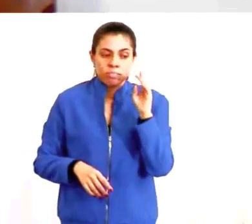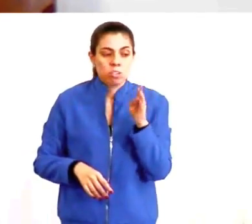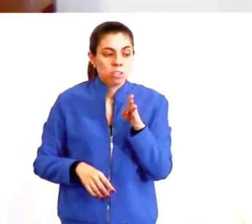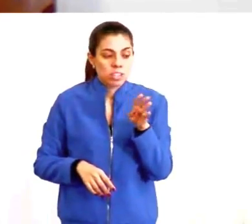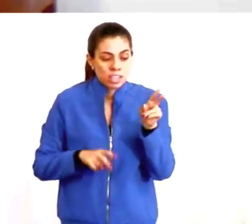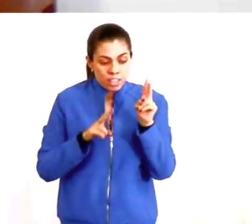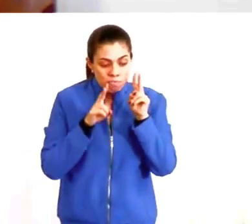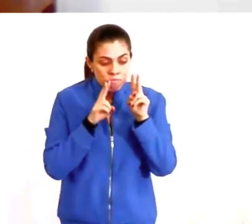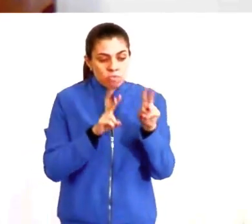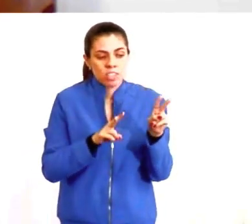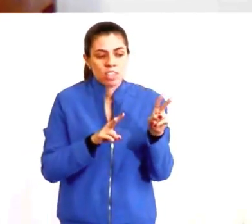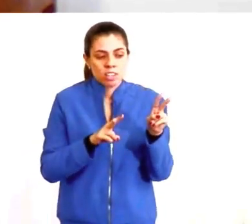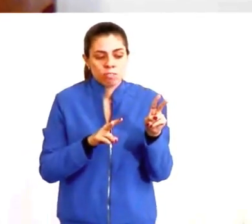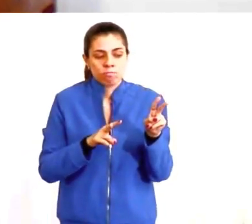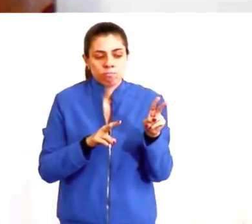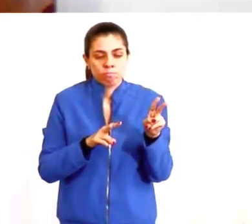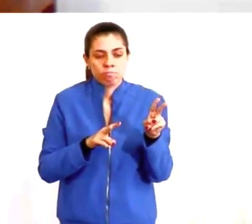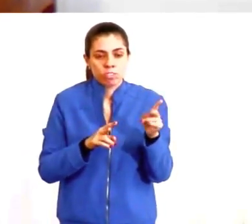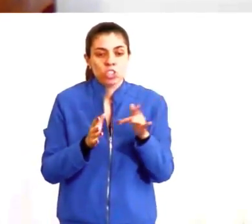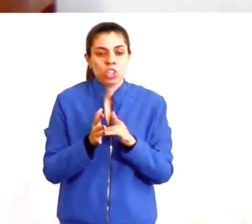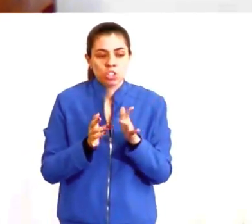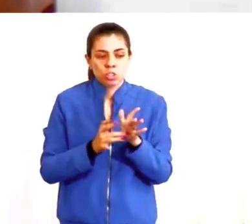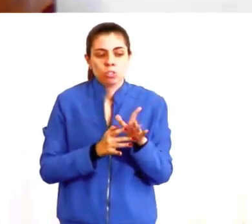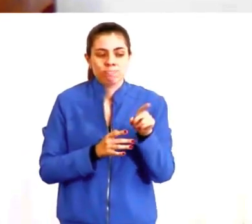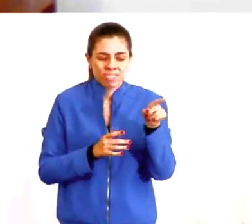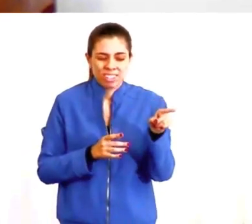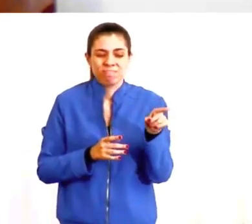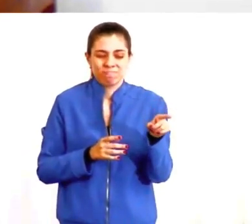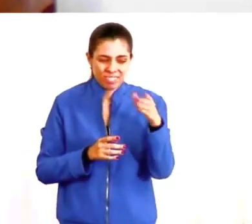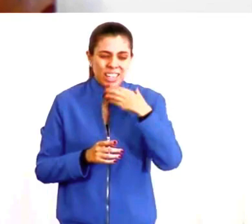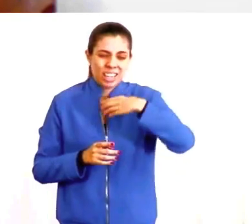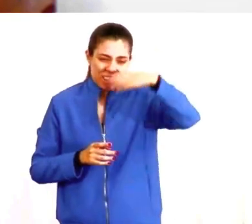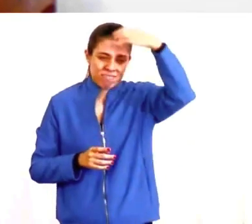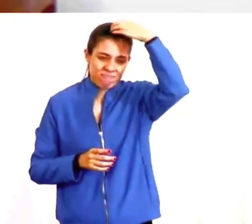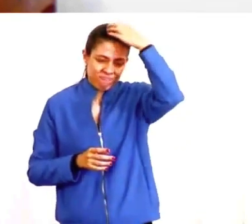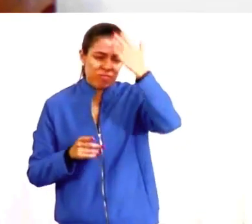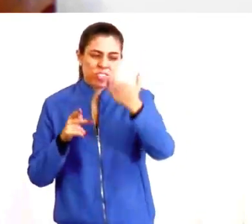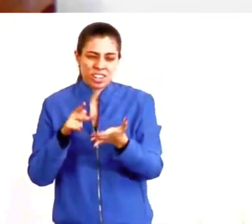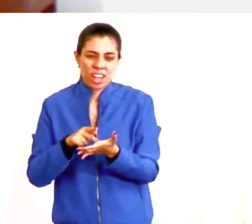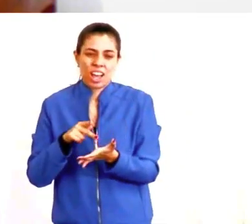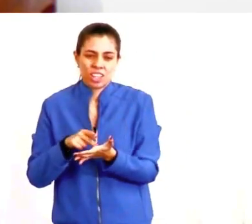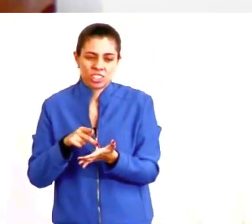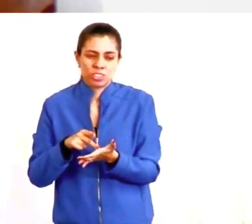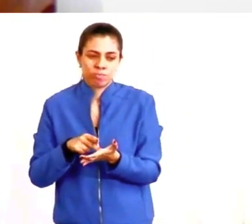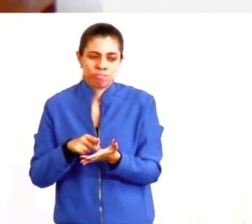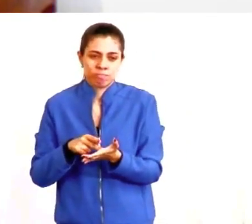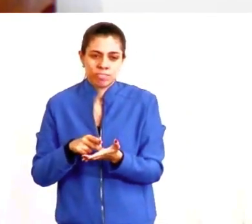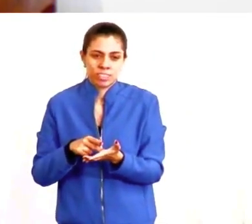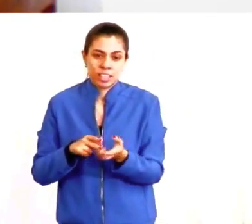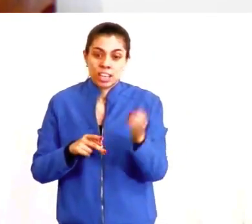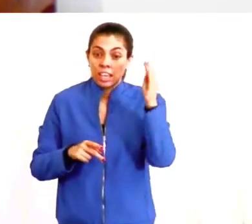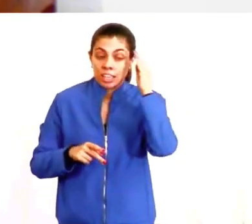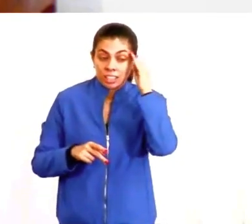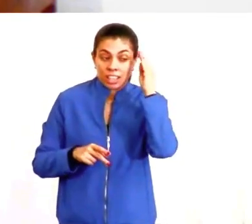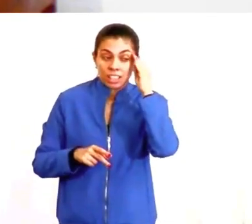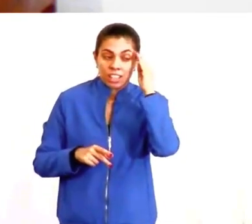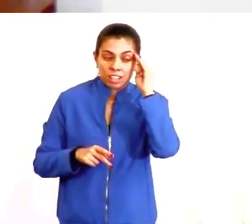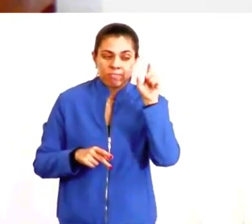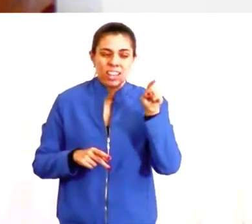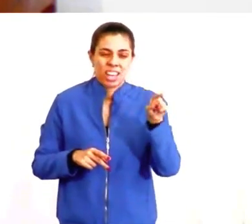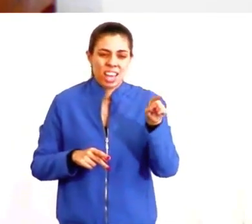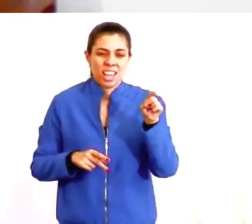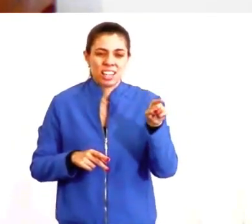agora contemplando o rei. Aquele que havia se sacrificado naquela cruz